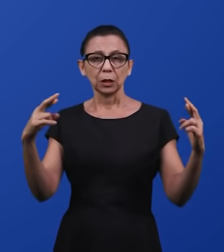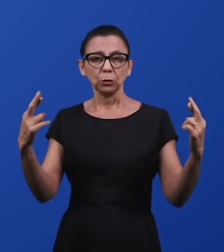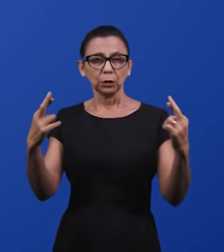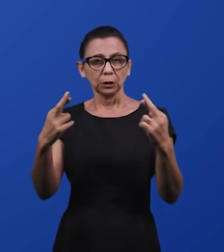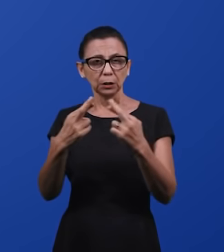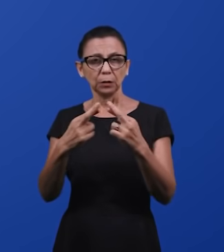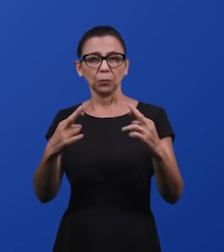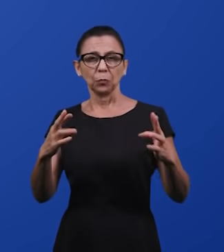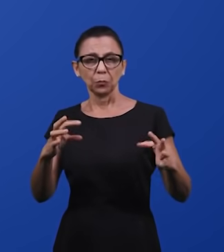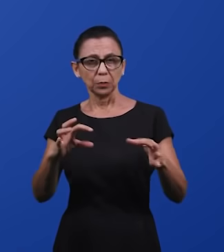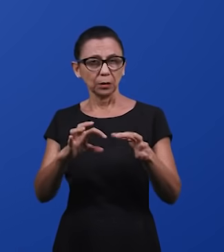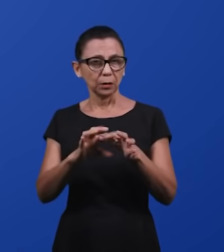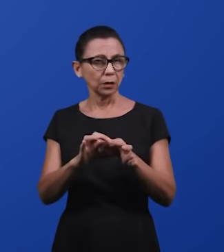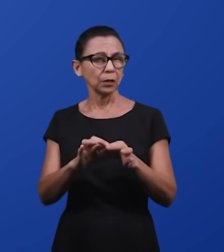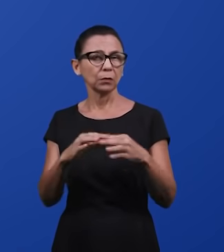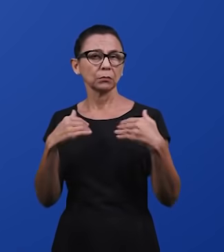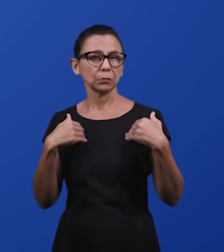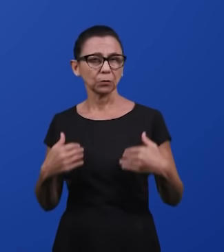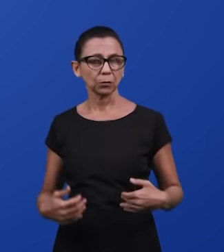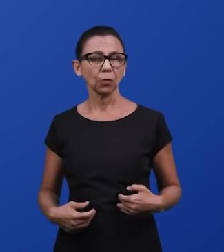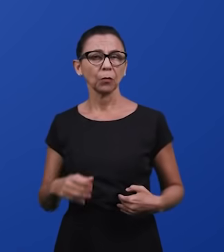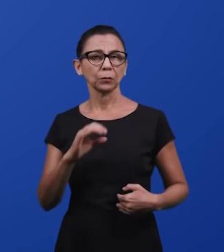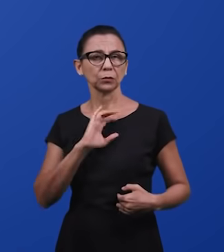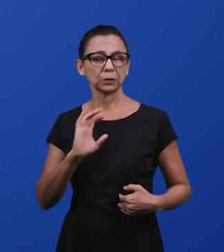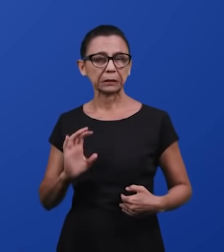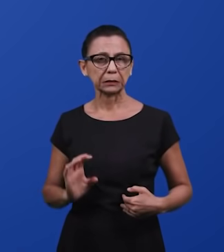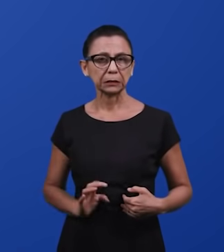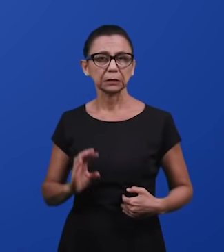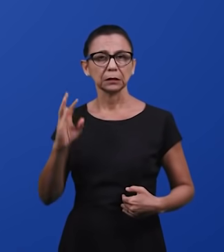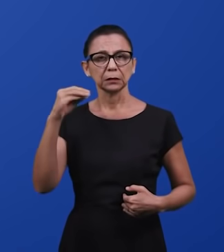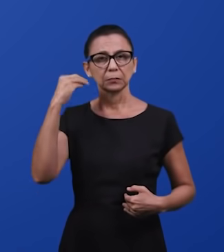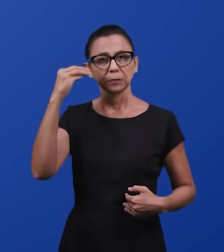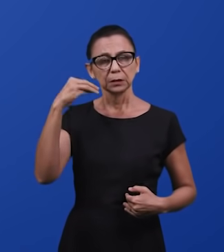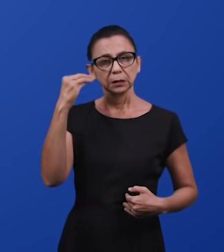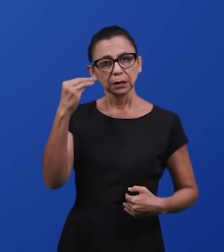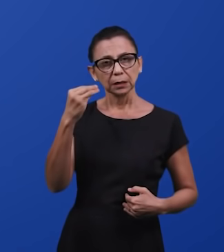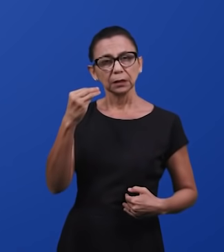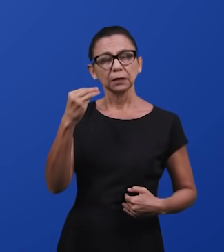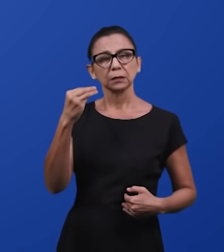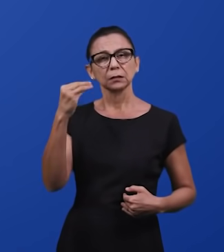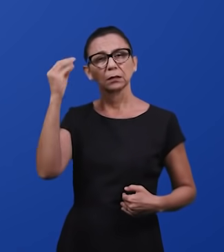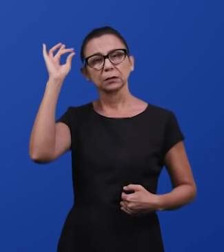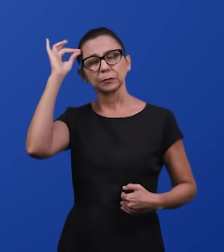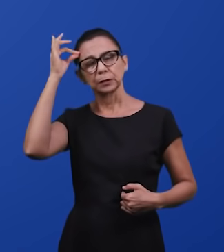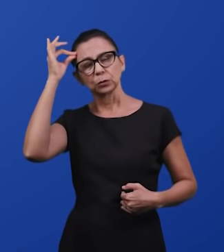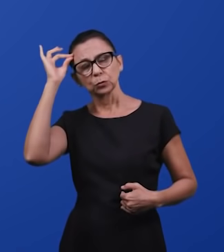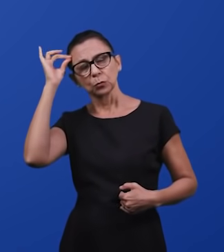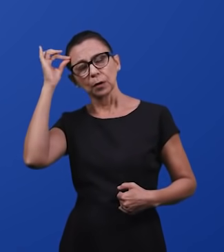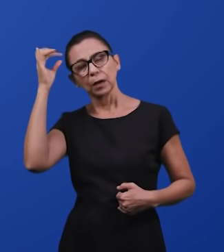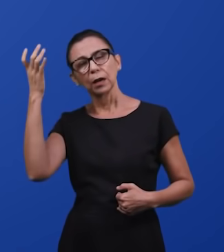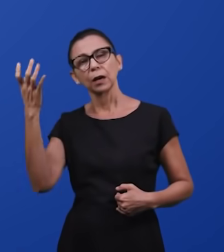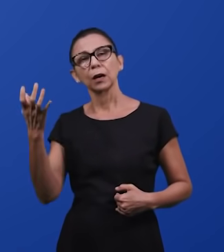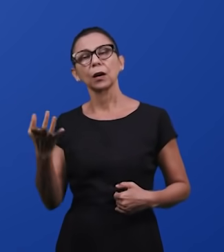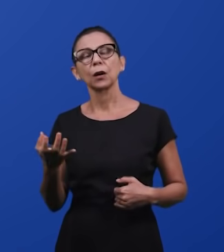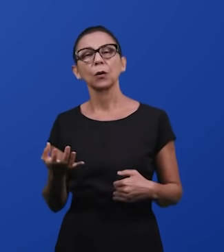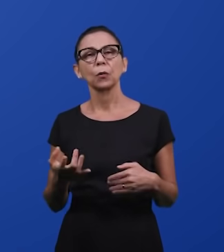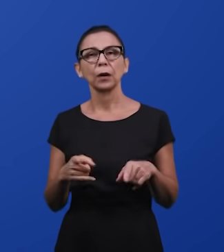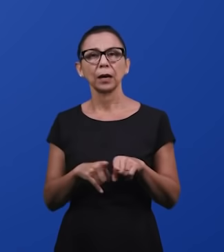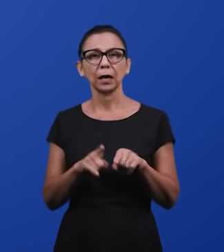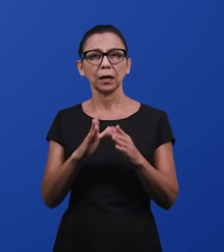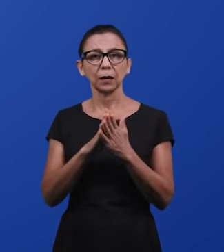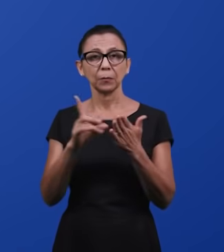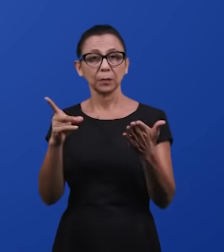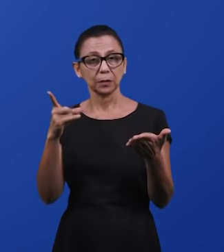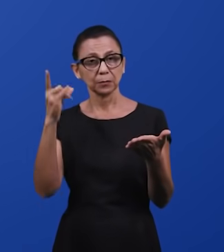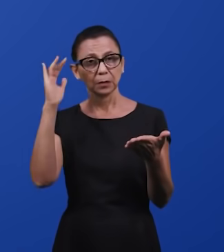comunhão do corpo. Nós temos alcançado grandes experiências, um crescimento espiritual, um entendimento ainda